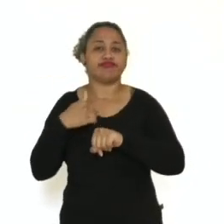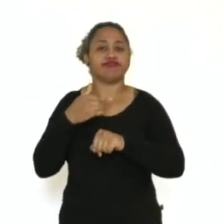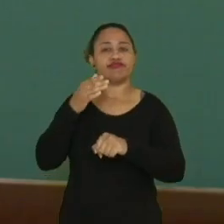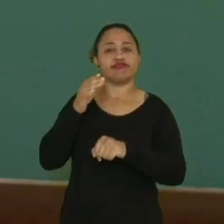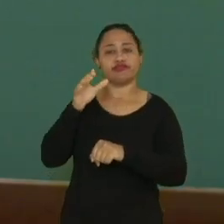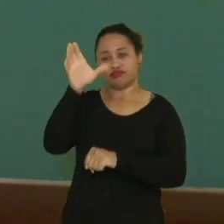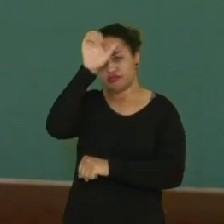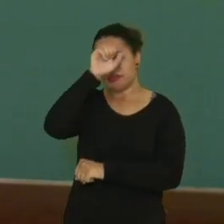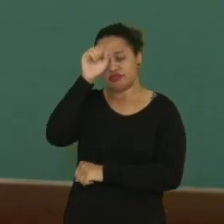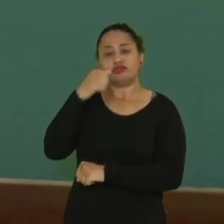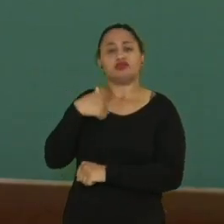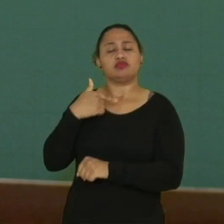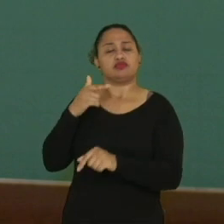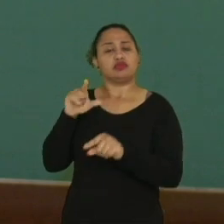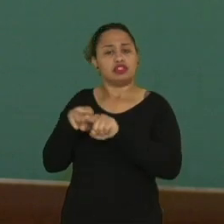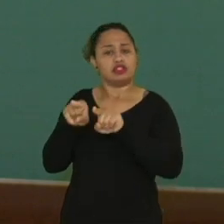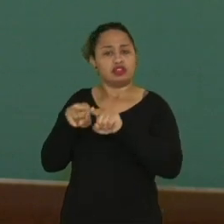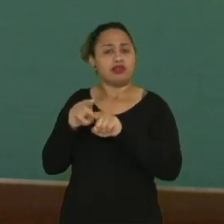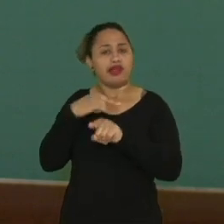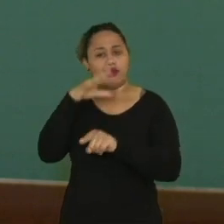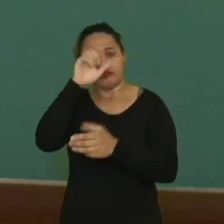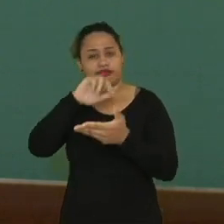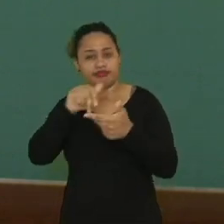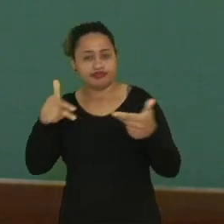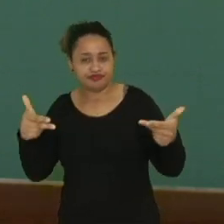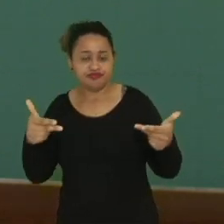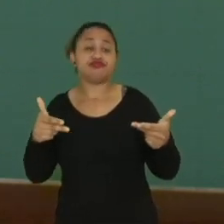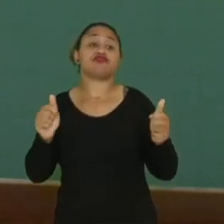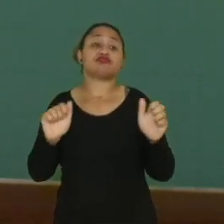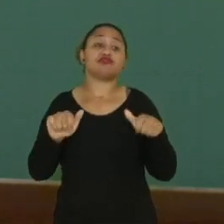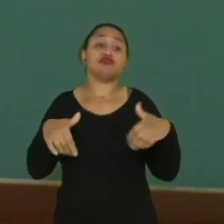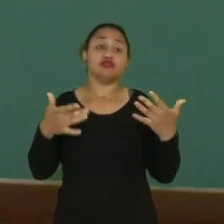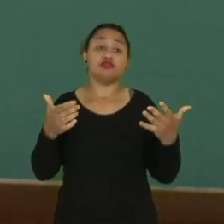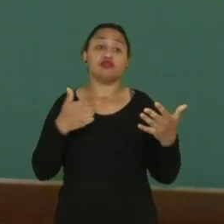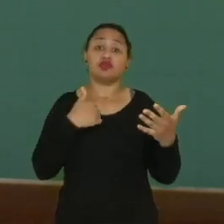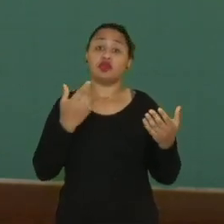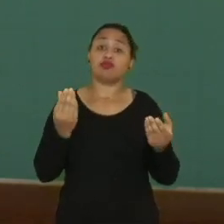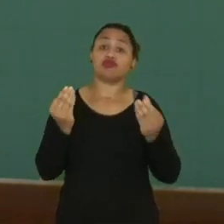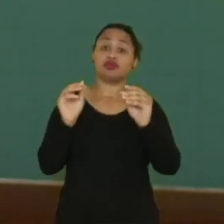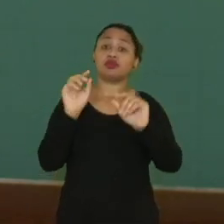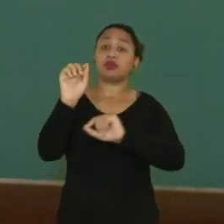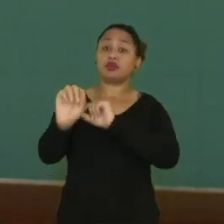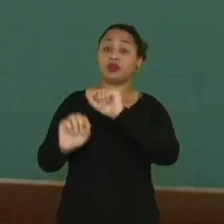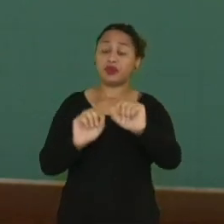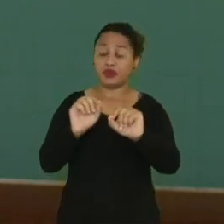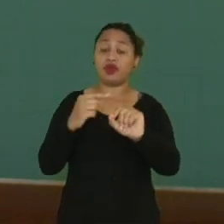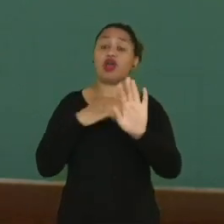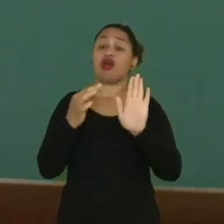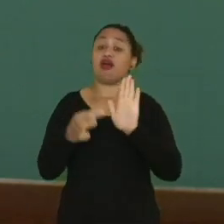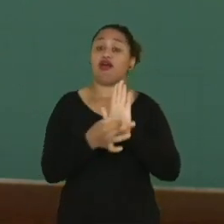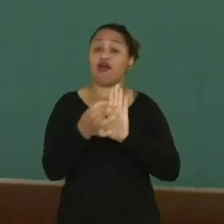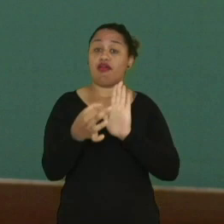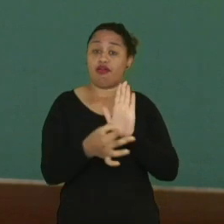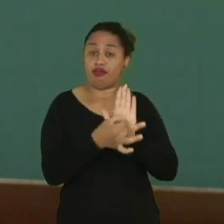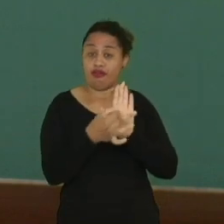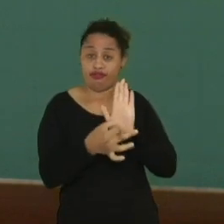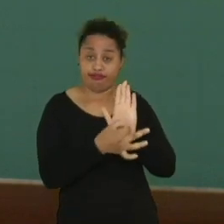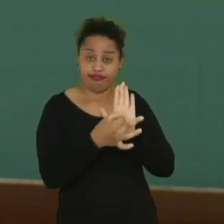mais instruídos e empáticos. Veja, eu coloquei aqui um